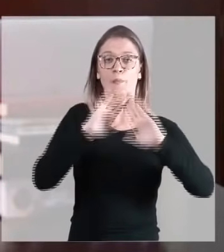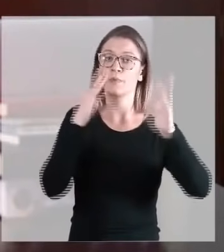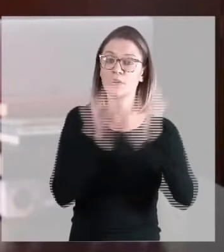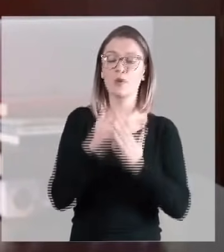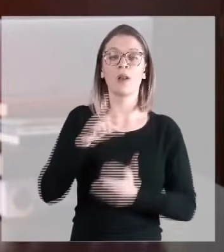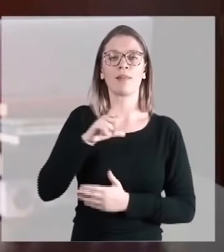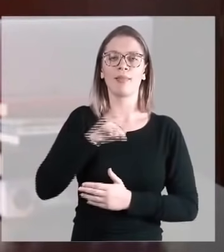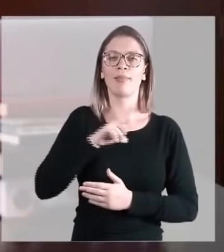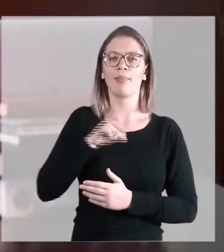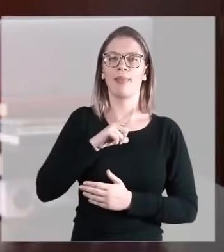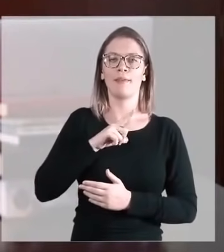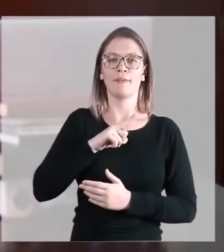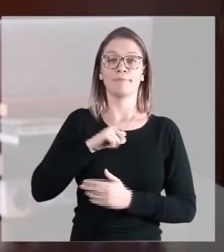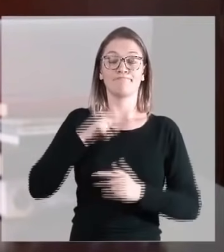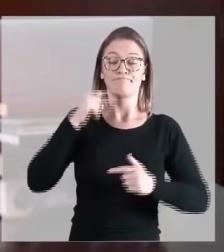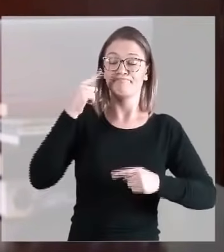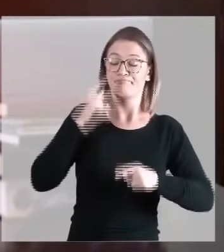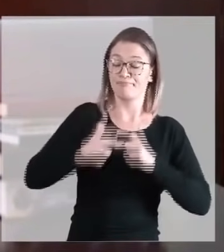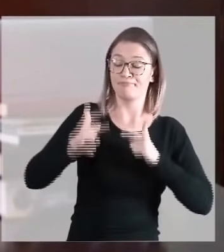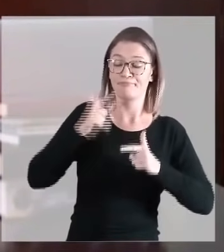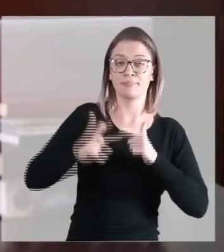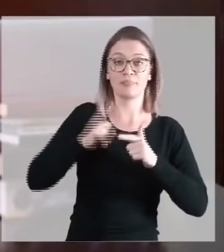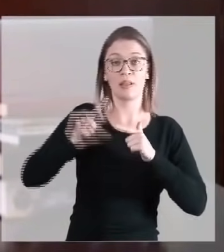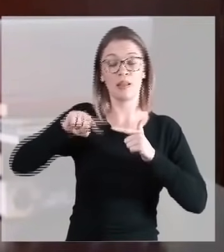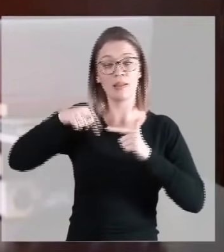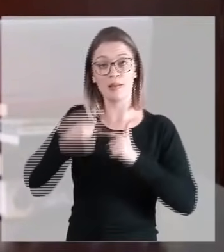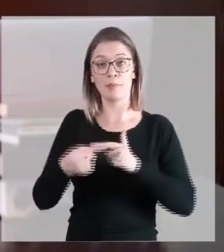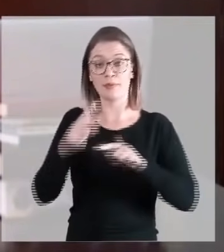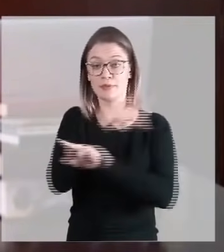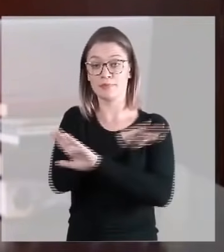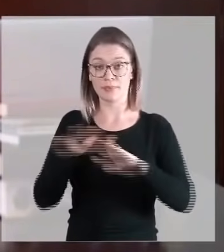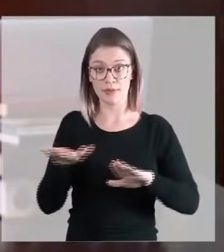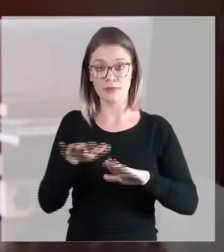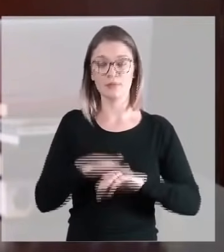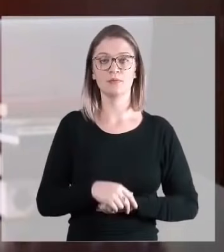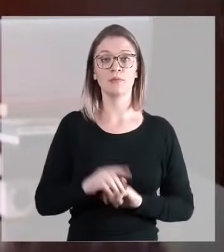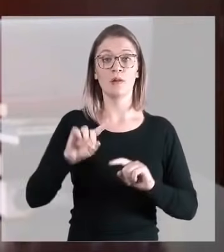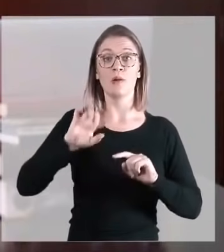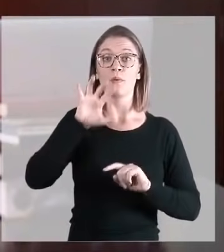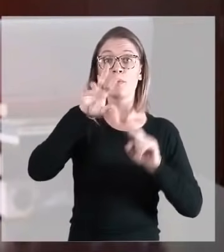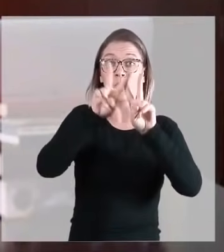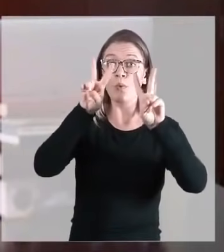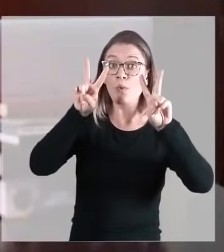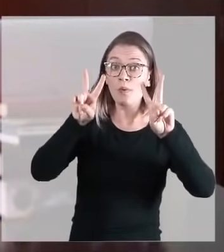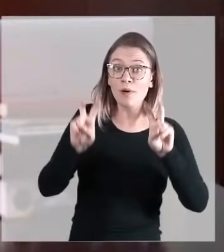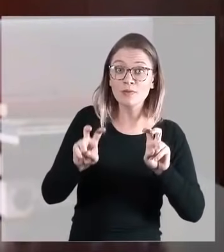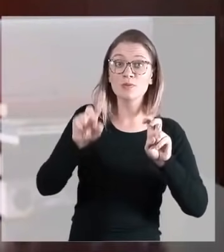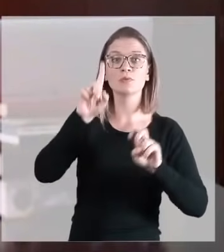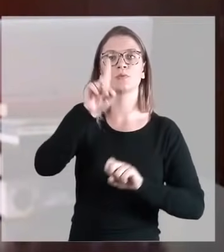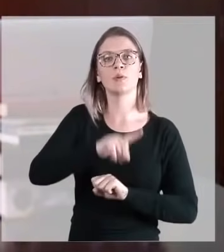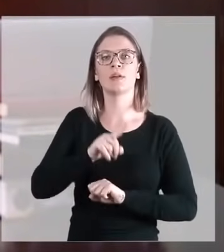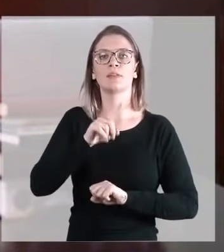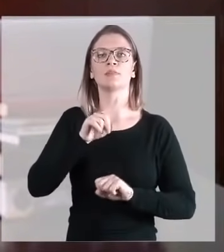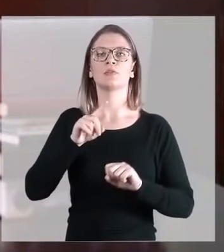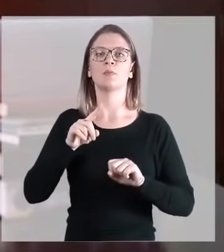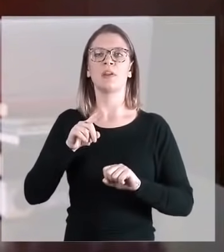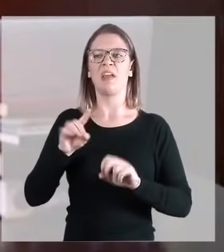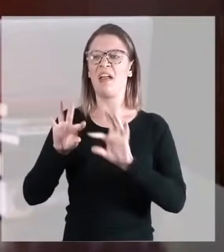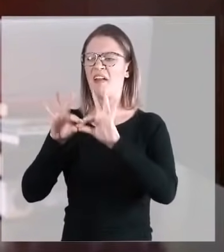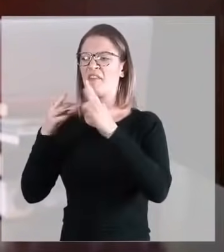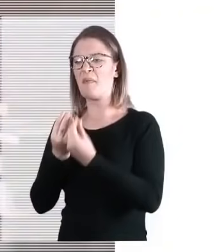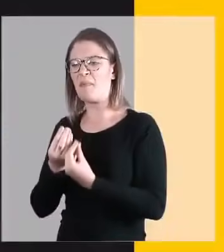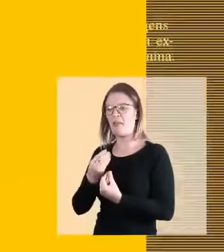cancelada. O assunto que girava em torno da insatisfação dos pais e da intenção dos professores de levar adiante a mostra de filme era